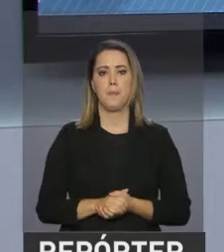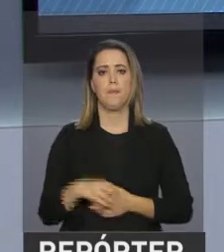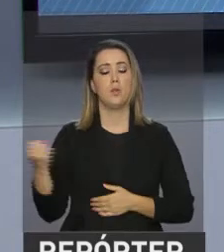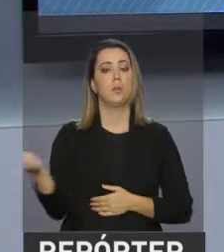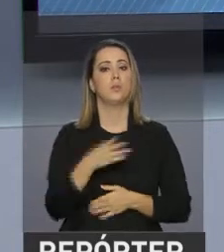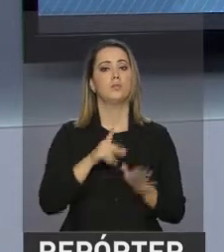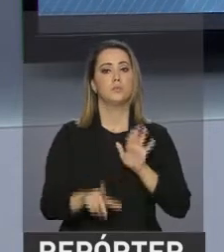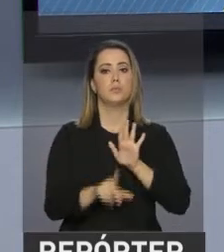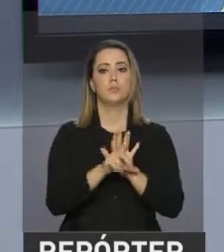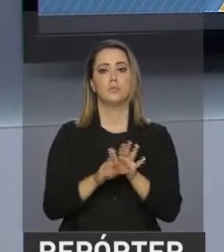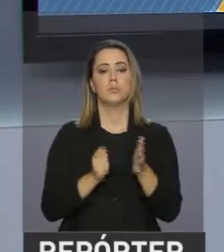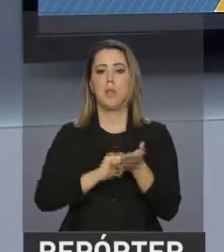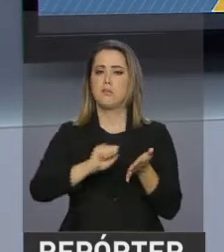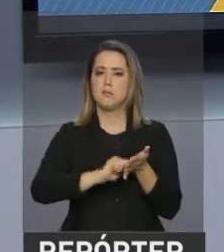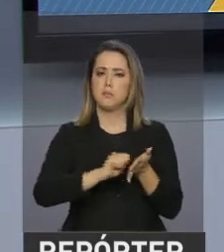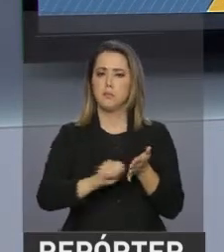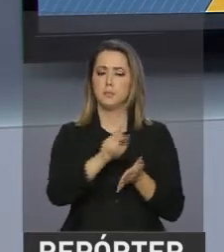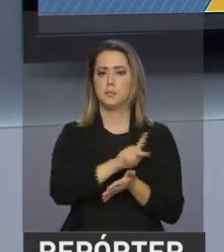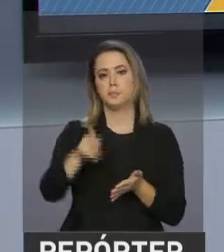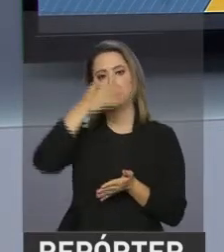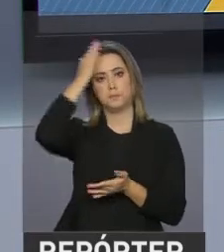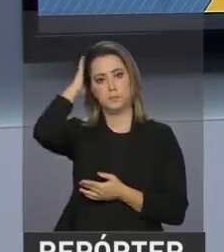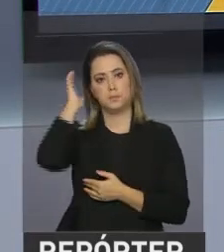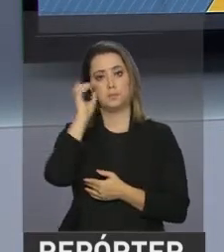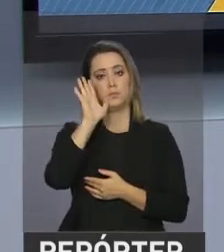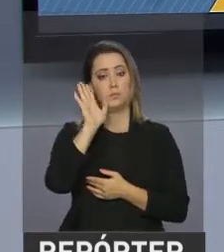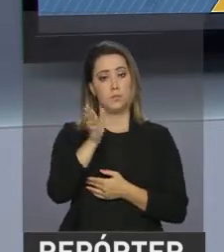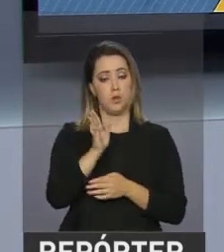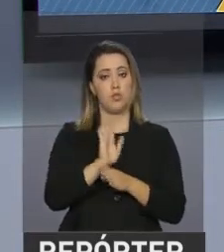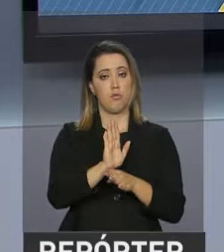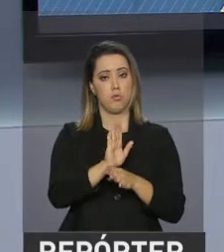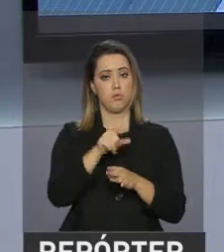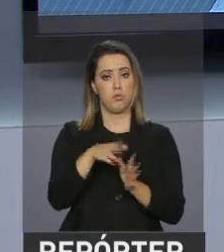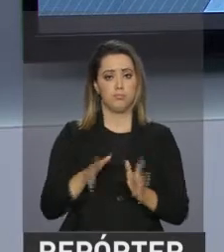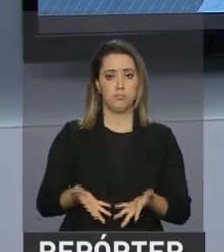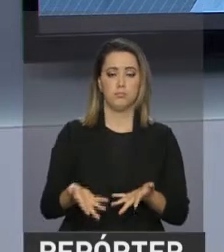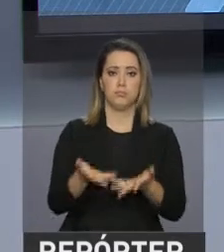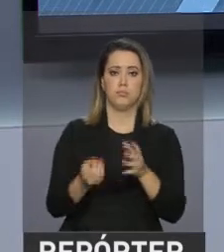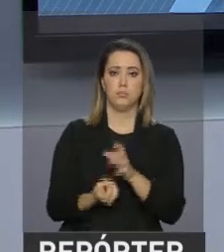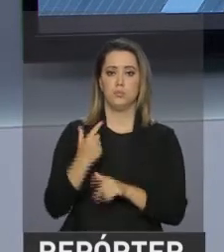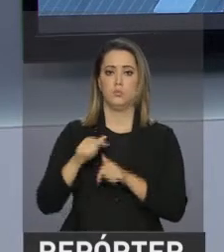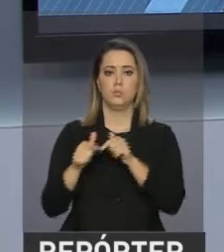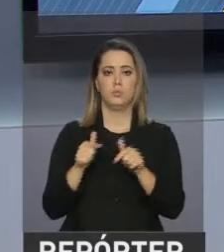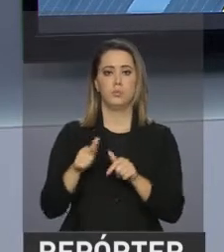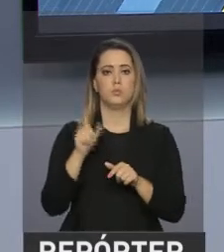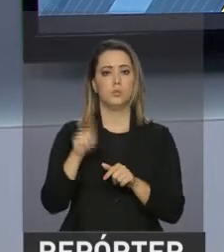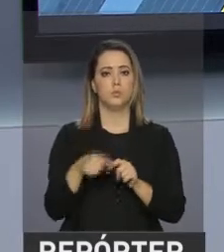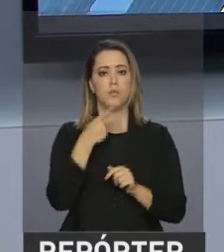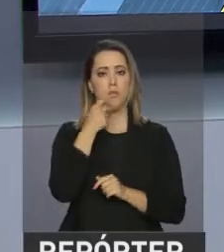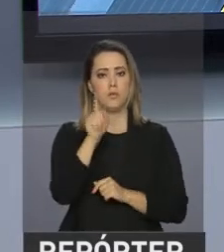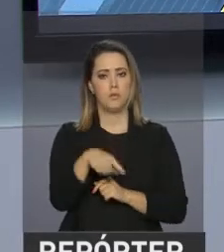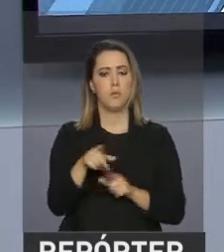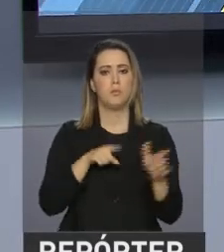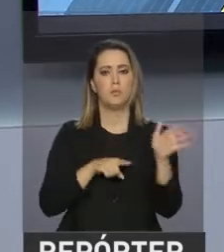modernização trabalhista sancionada recentemente pelo presidente michel temer vai contribuir para impulsionar a geração de empregos no país